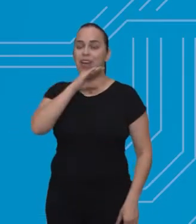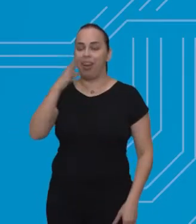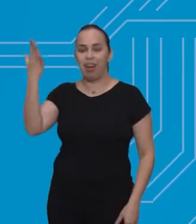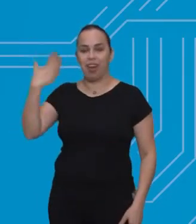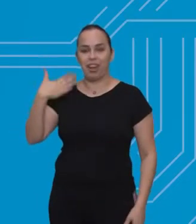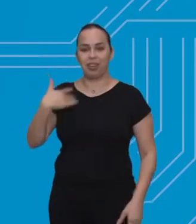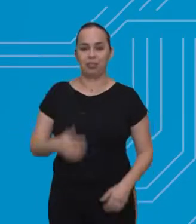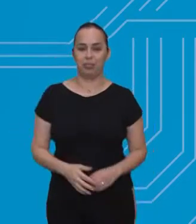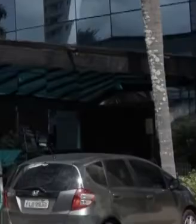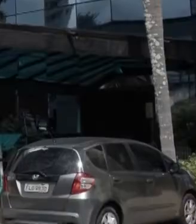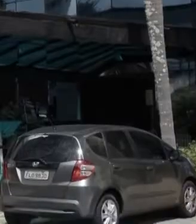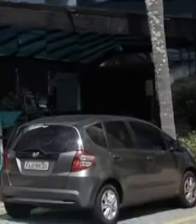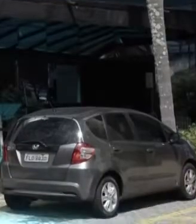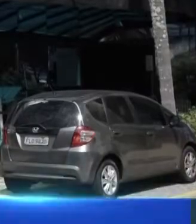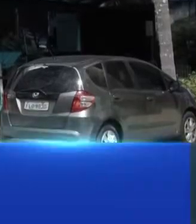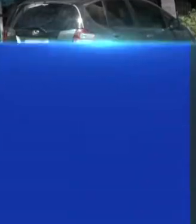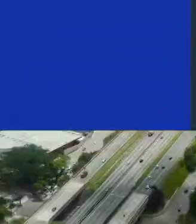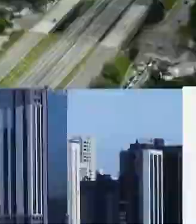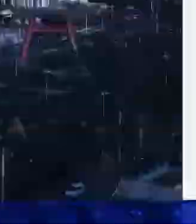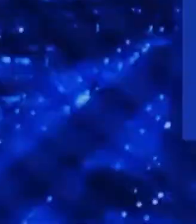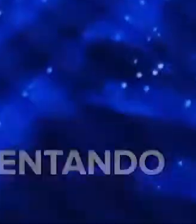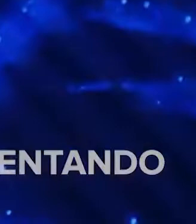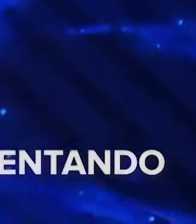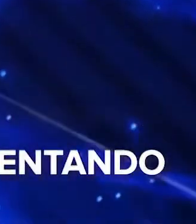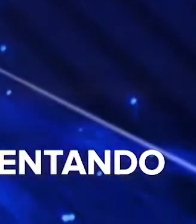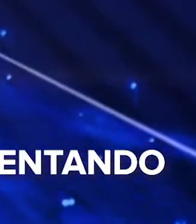a gente volta já é